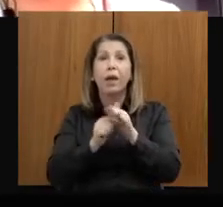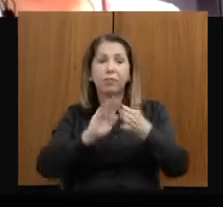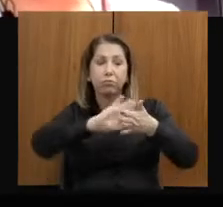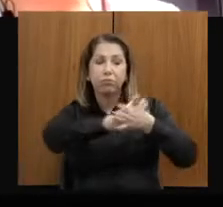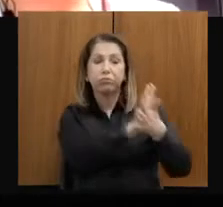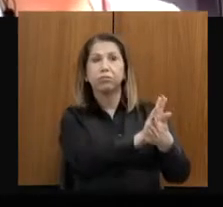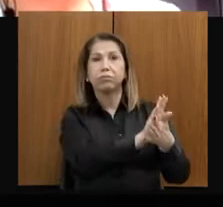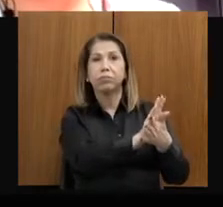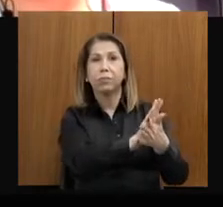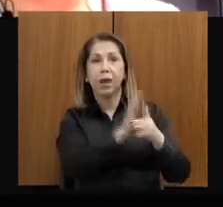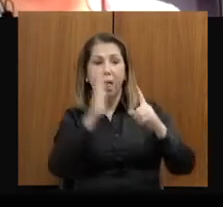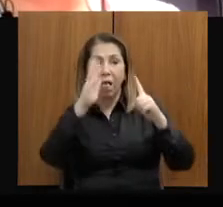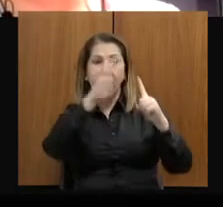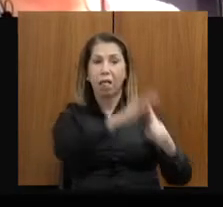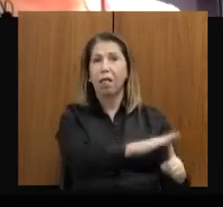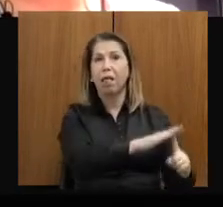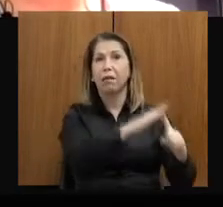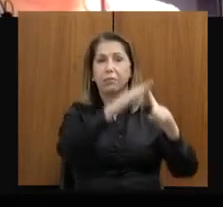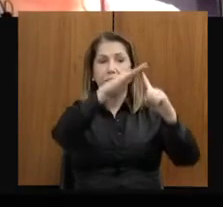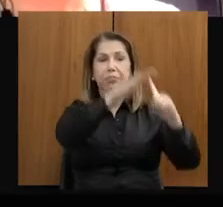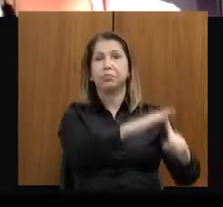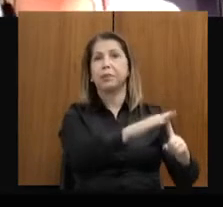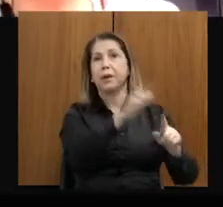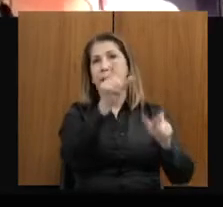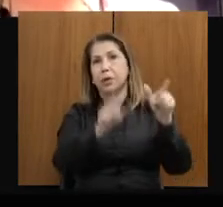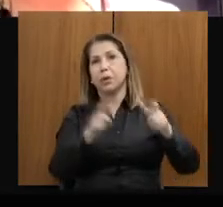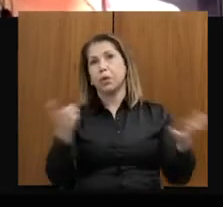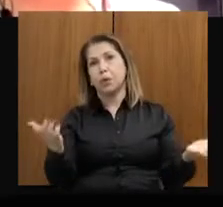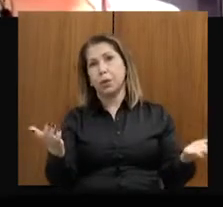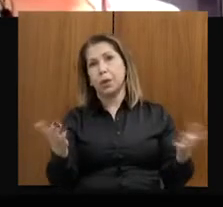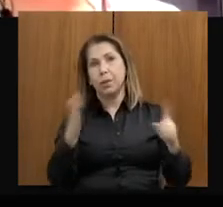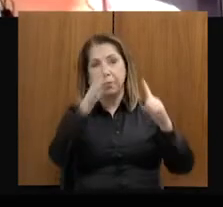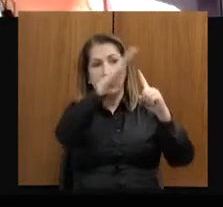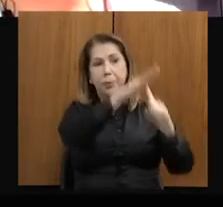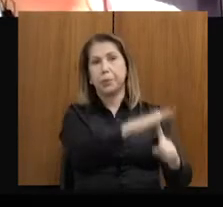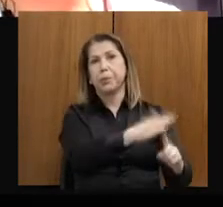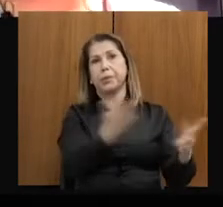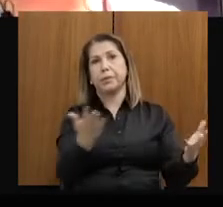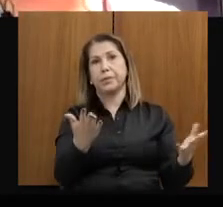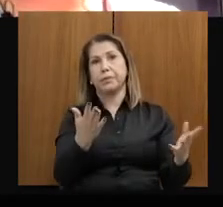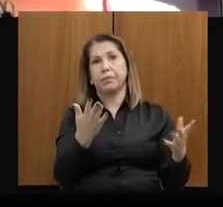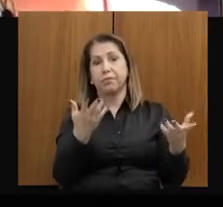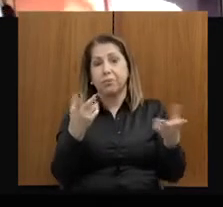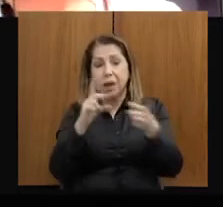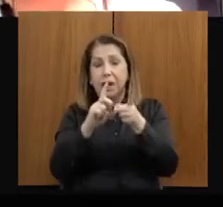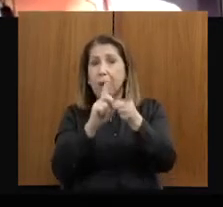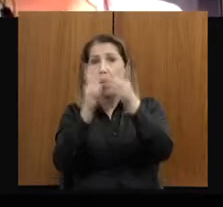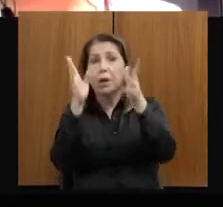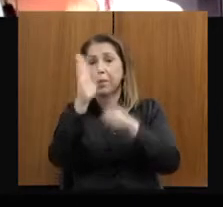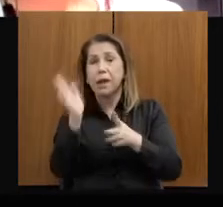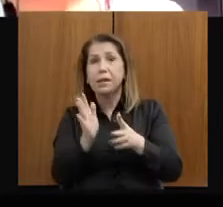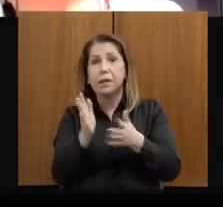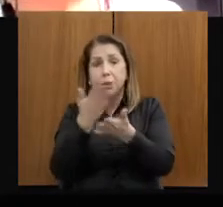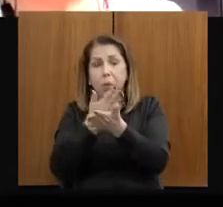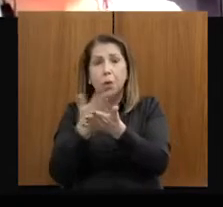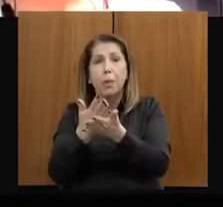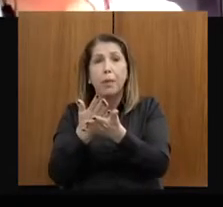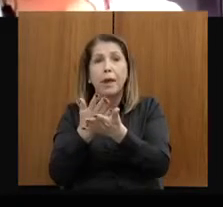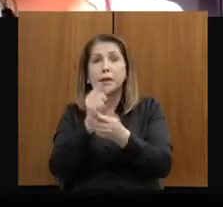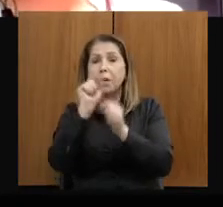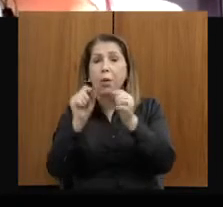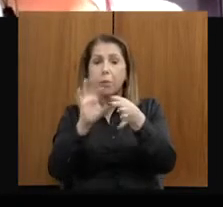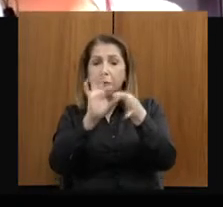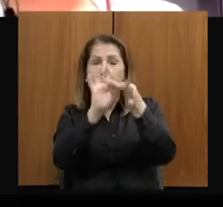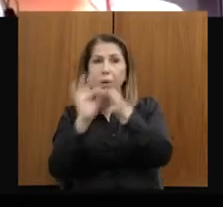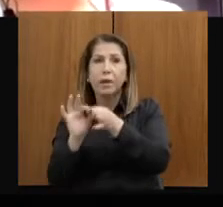Então é isso a construção da cidadania no Brasil República no Brasil da democracia no Brasil surge de um contexto